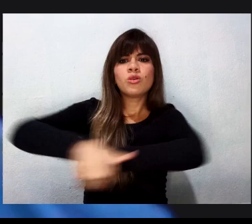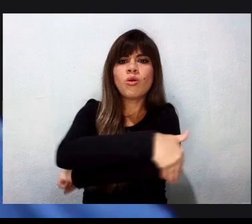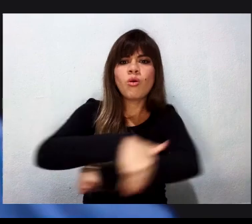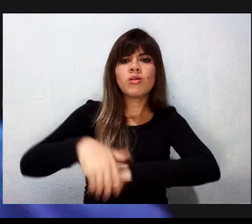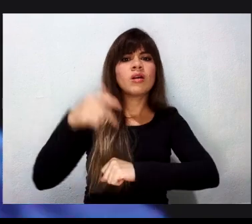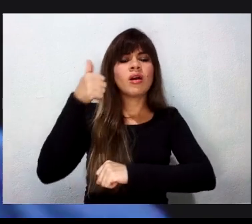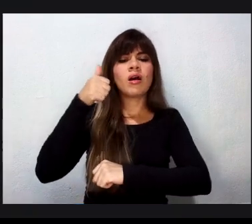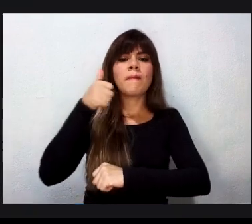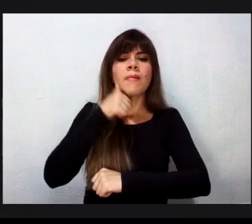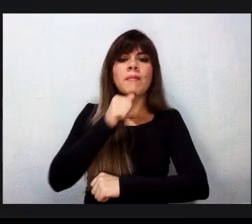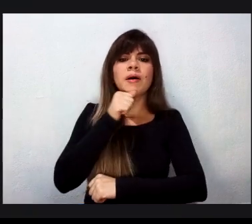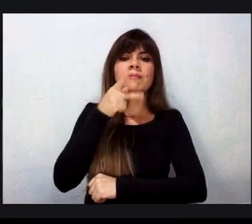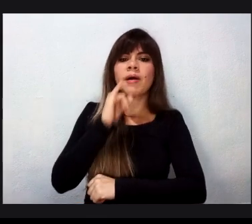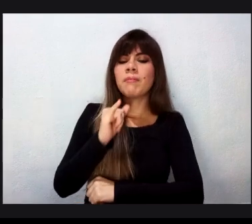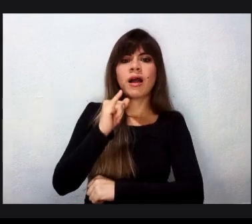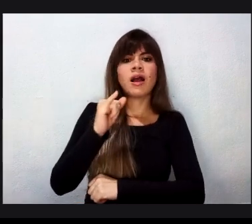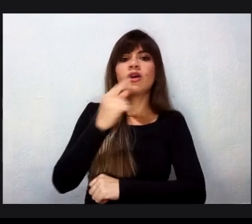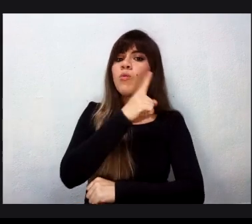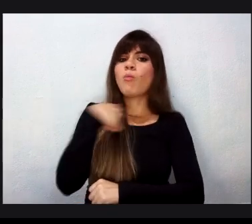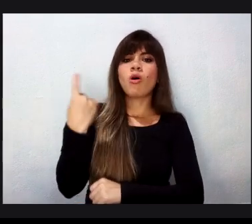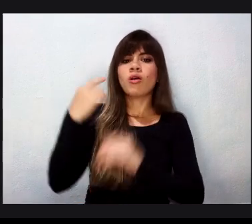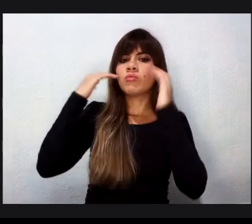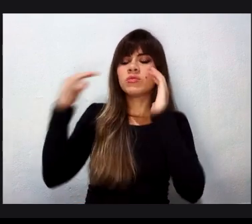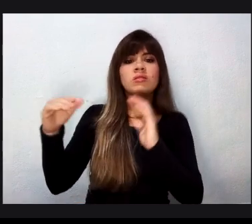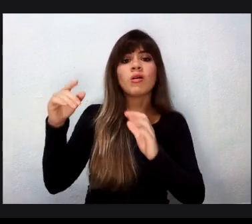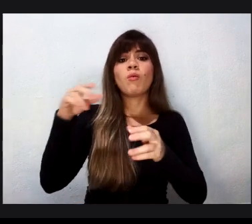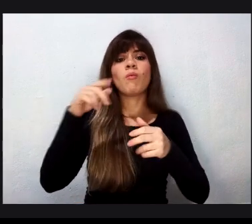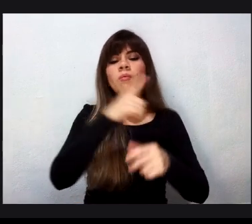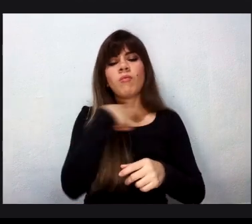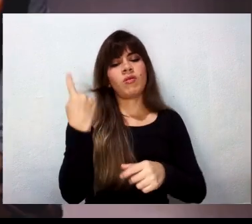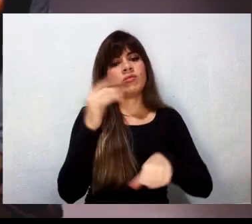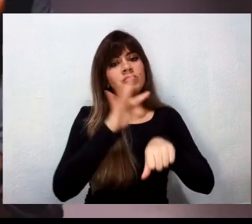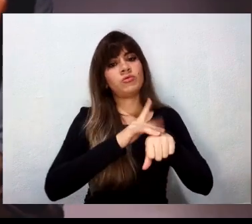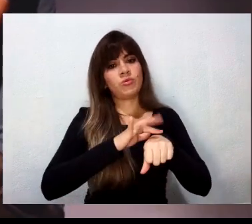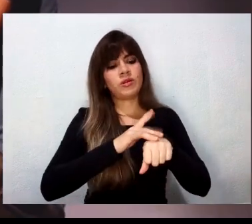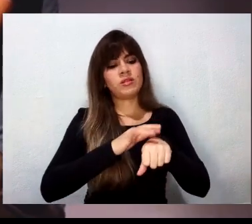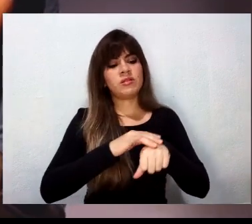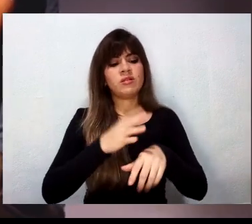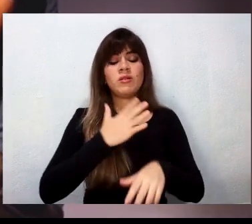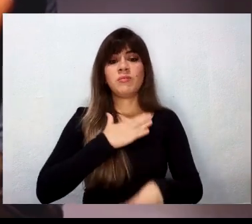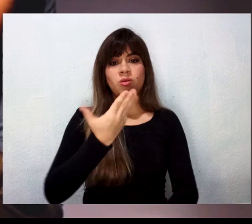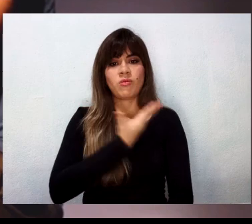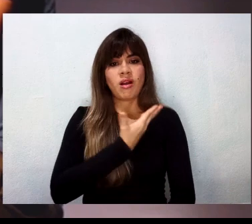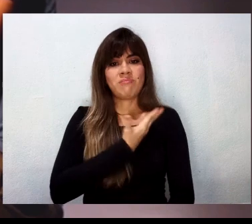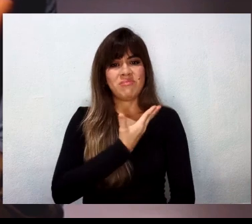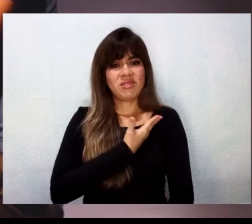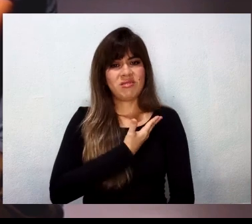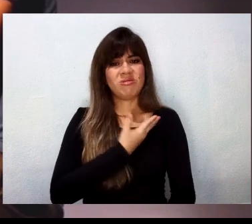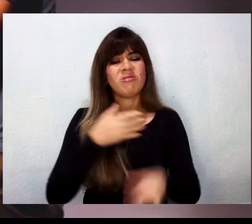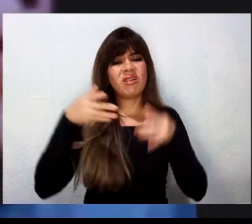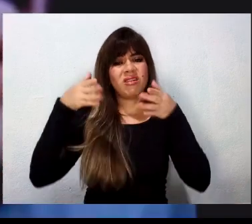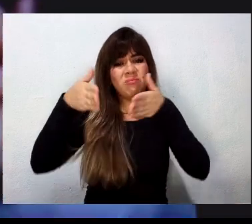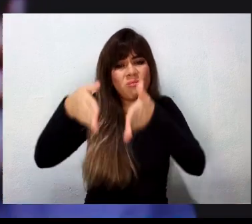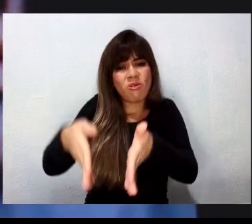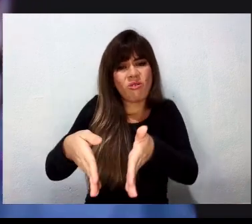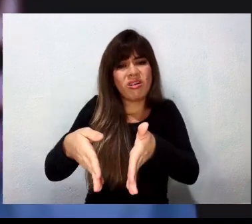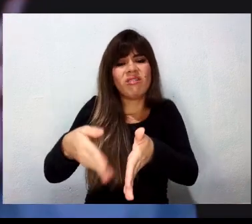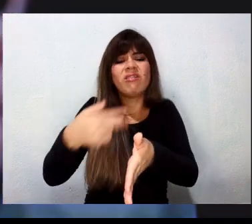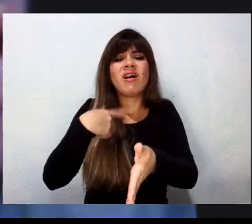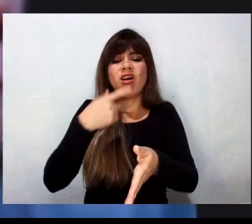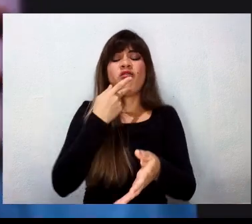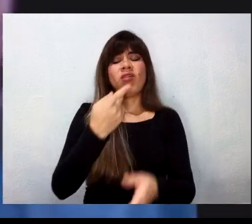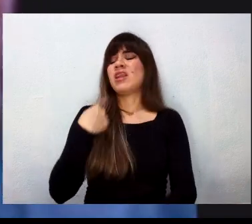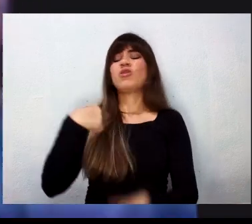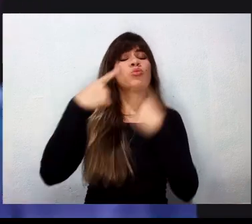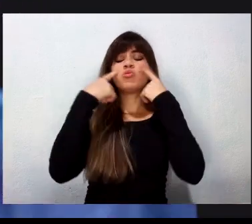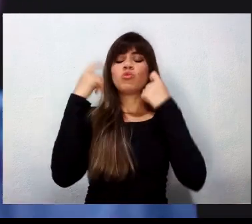porque estava desobedecendo aos pais. Morreu de doença. Espetáculo Baldio, 2015. No dia do enterro do meu pequeno amigo, eu disse à minha